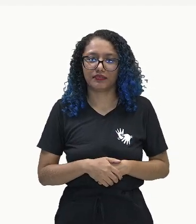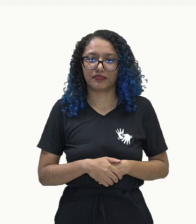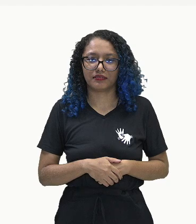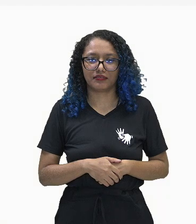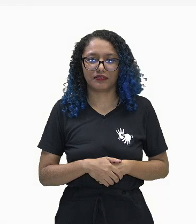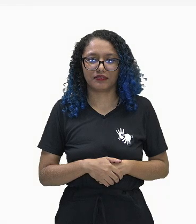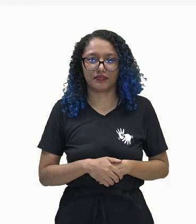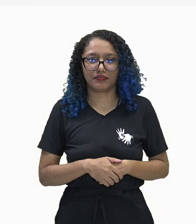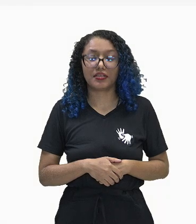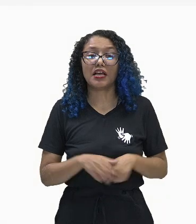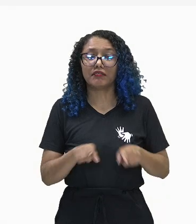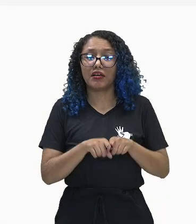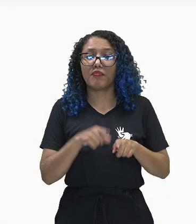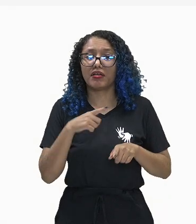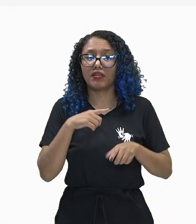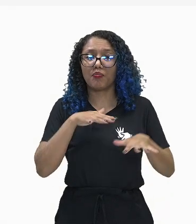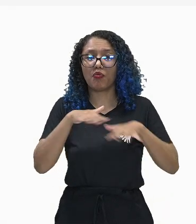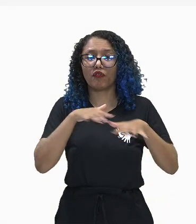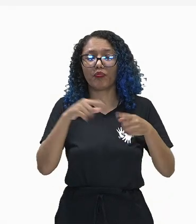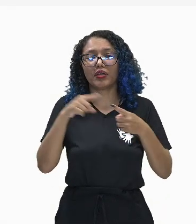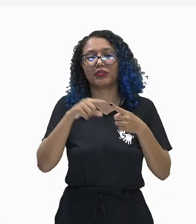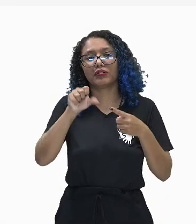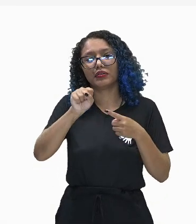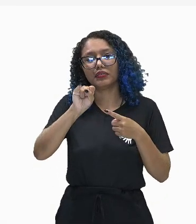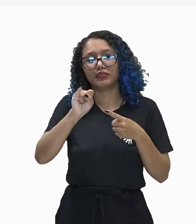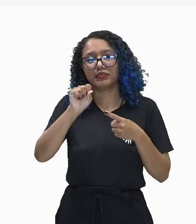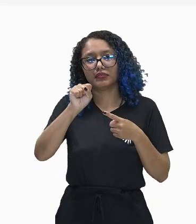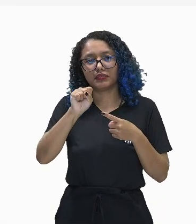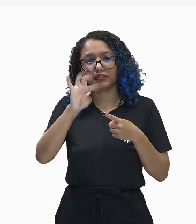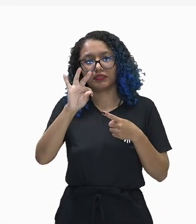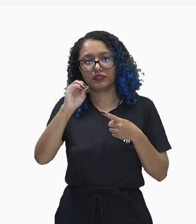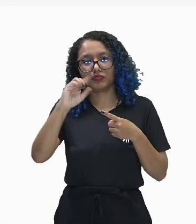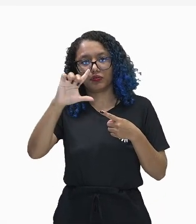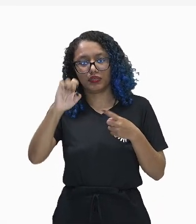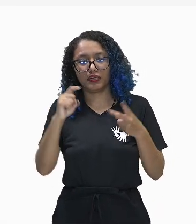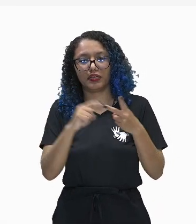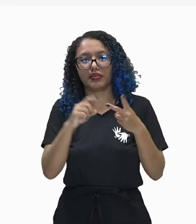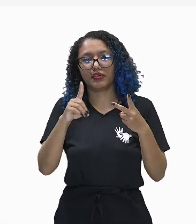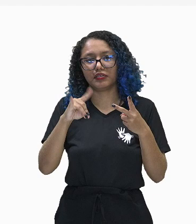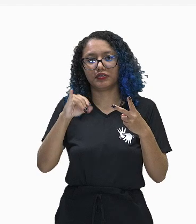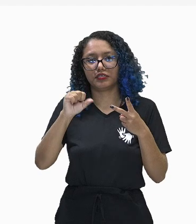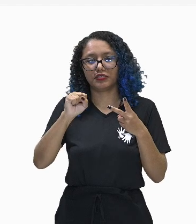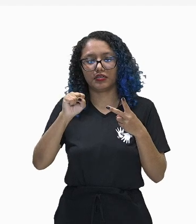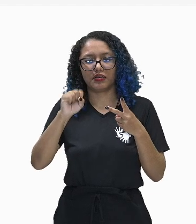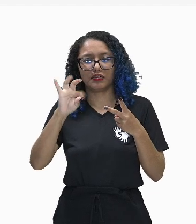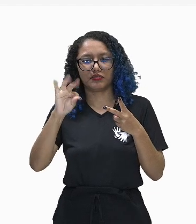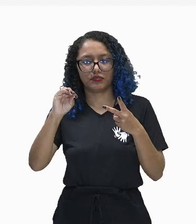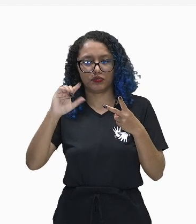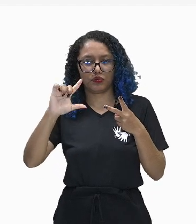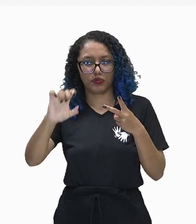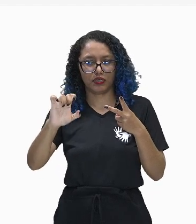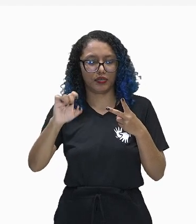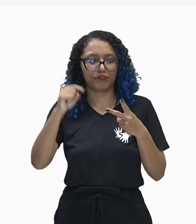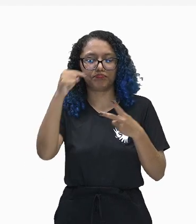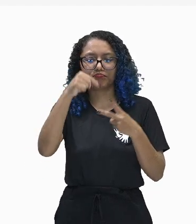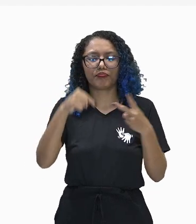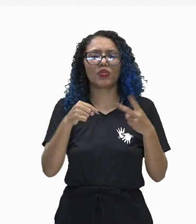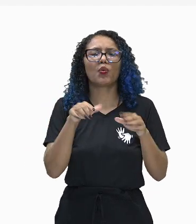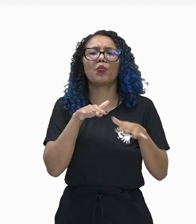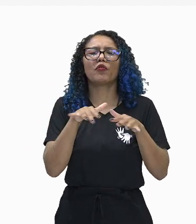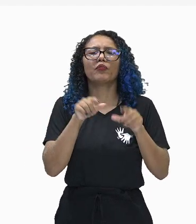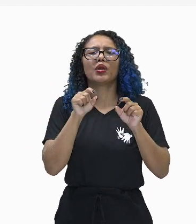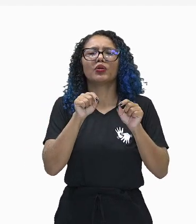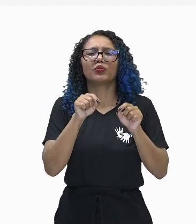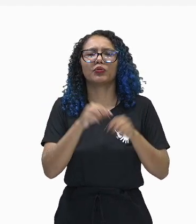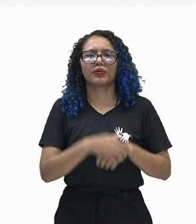de sístole e diástole. Os movimentos de sístole e diástole são ciclos